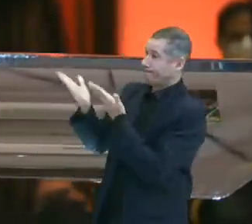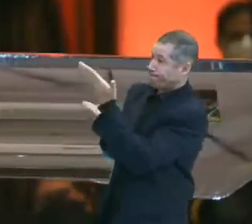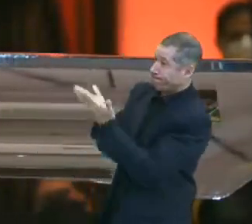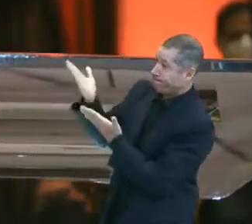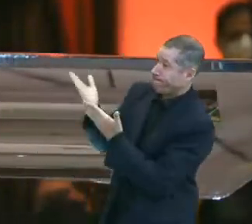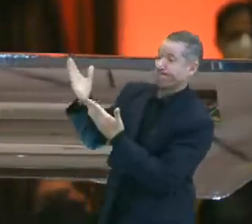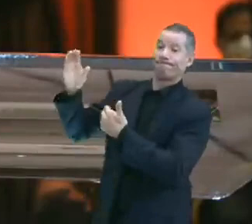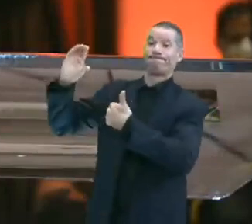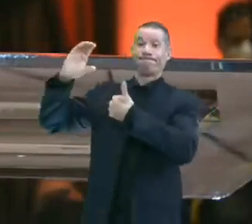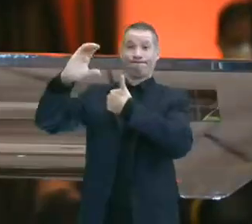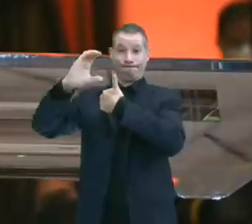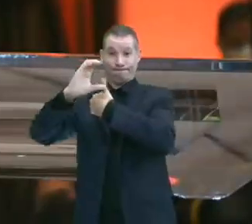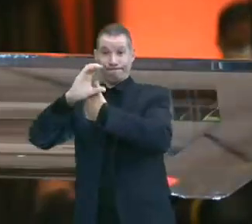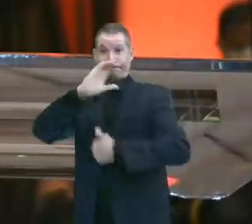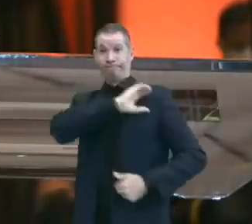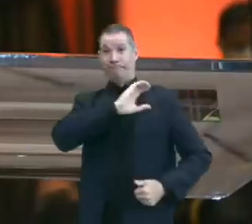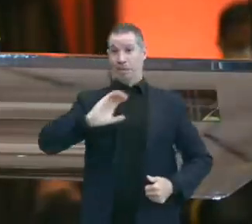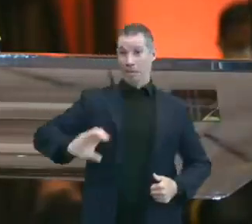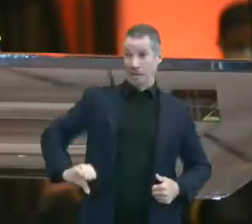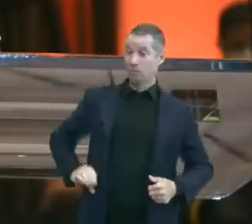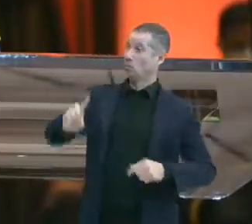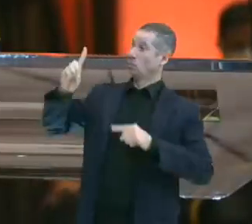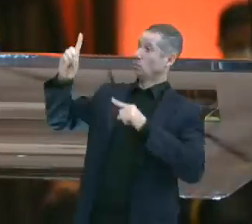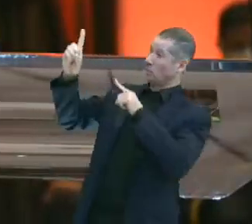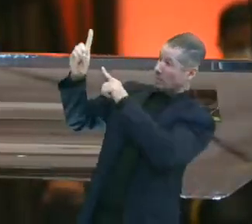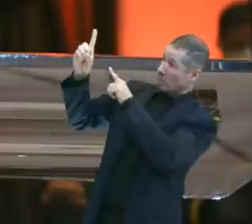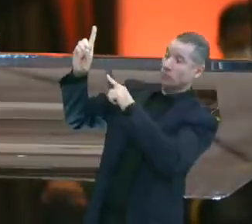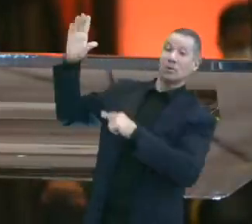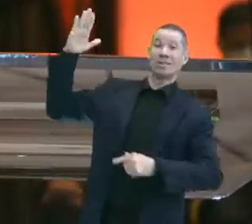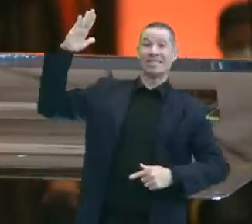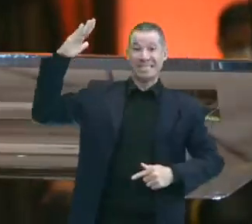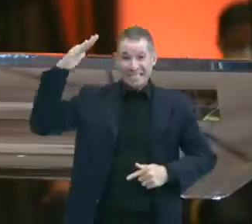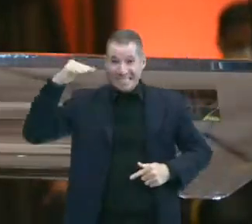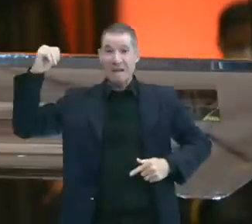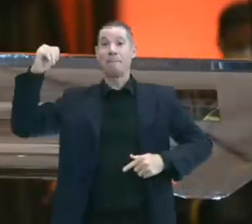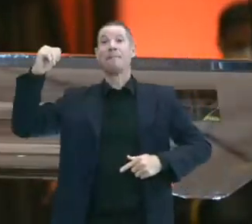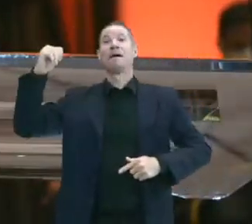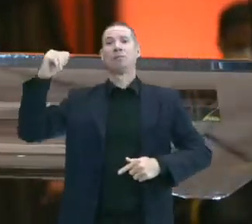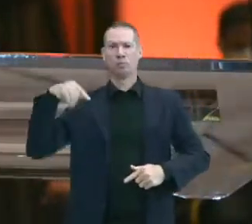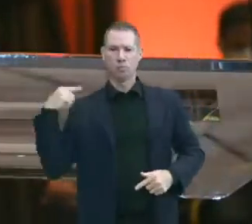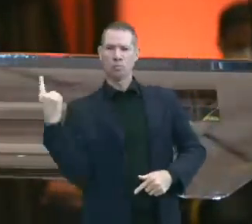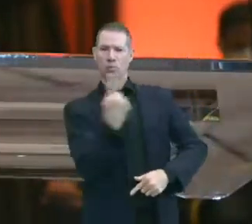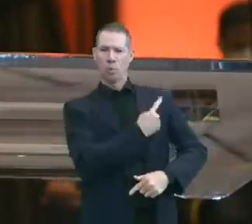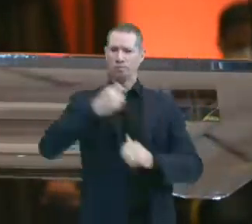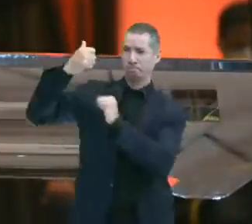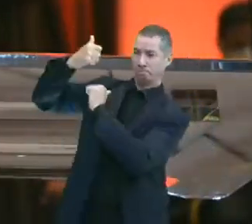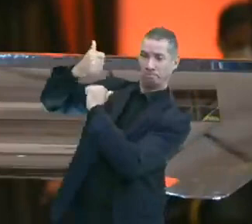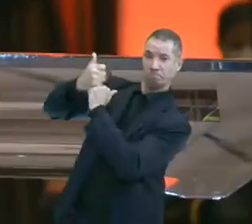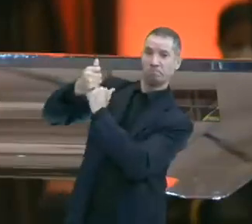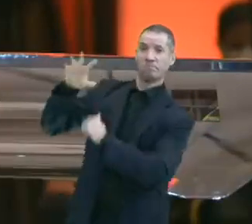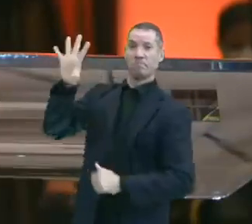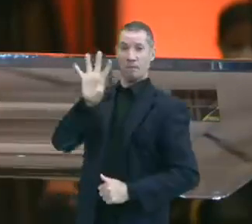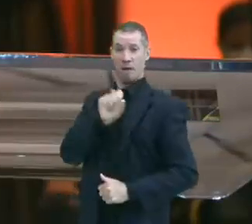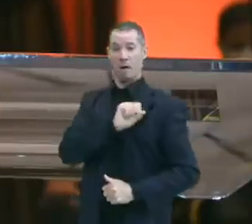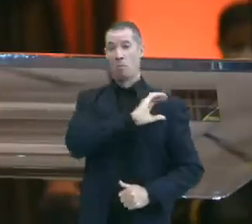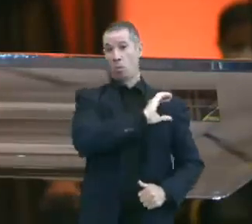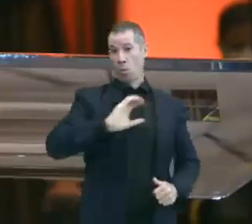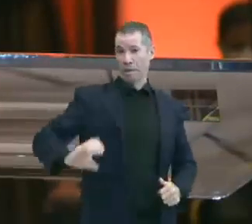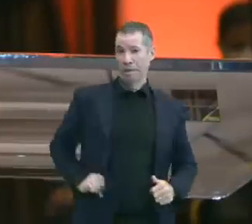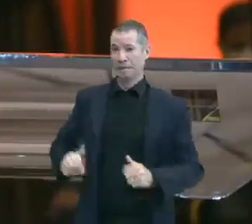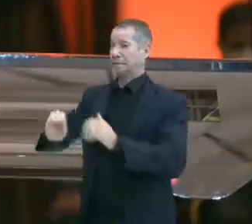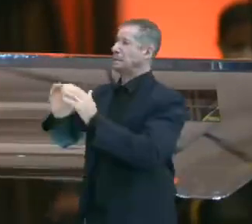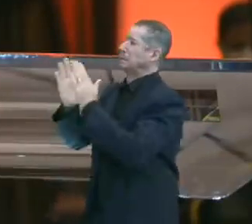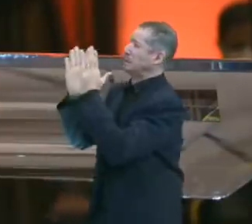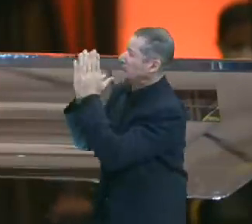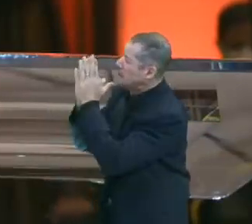Cristo, como se Deus estivesse fazendo o seu apelo por nosso intermédio. Por amor a Cristo, lhe